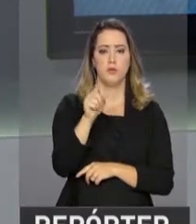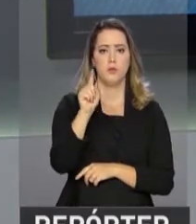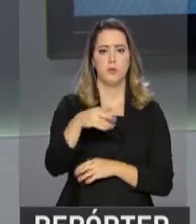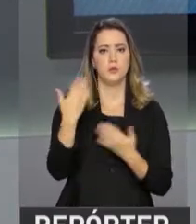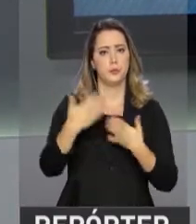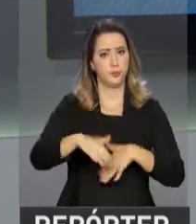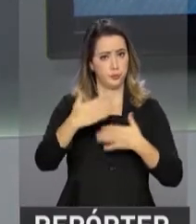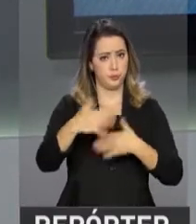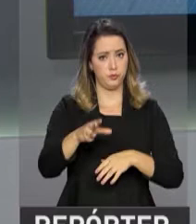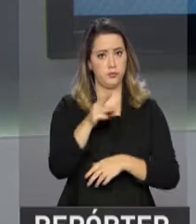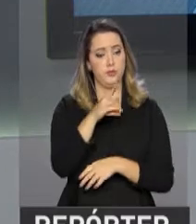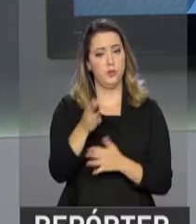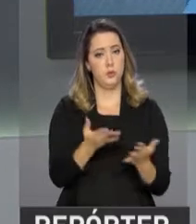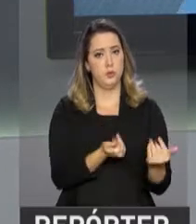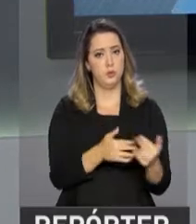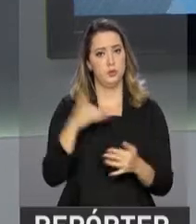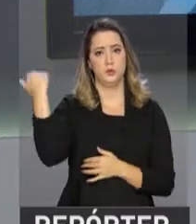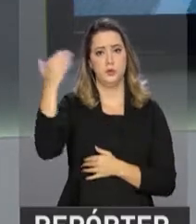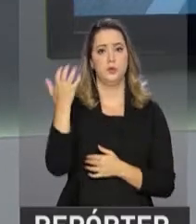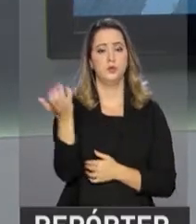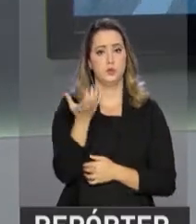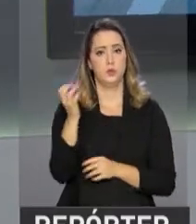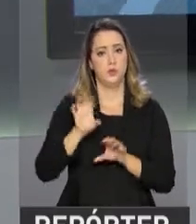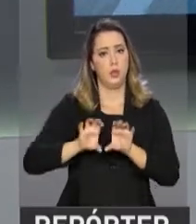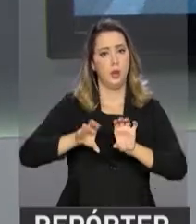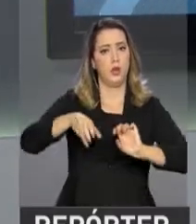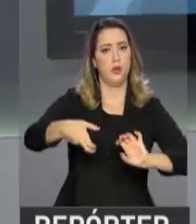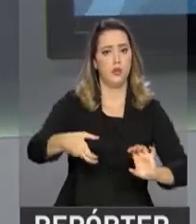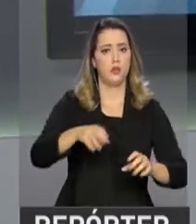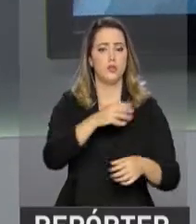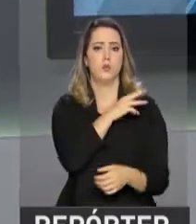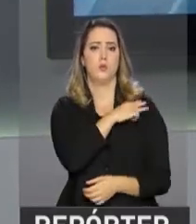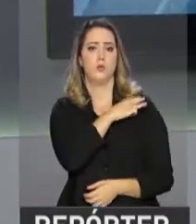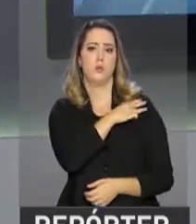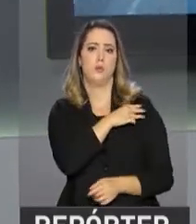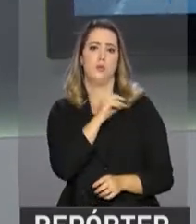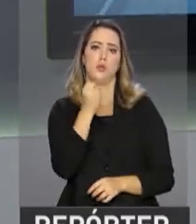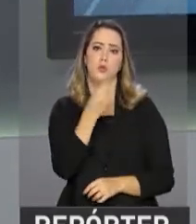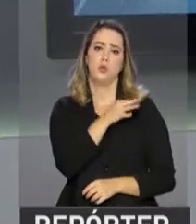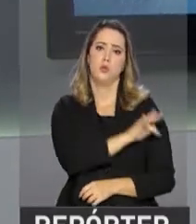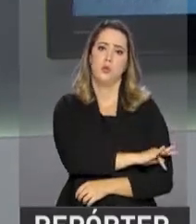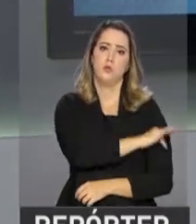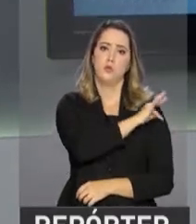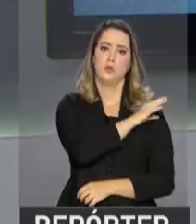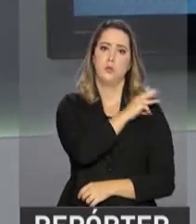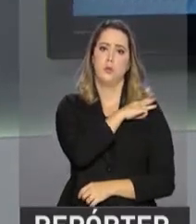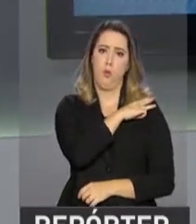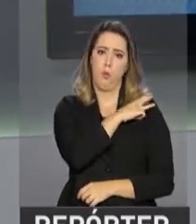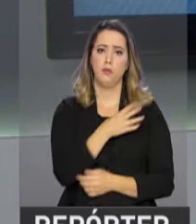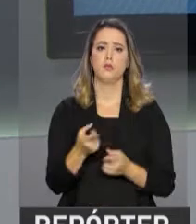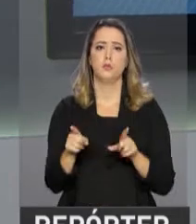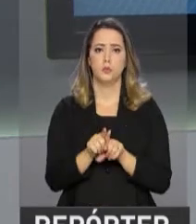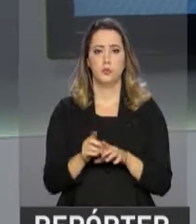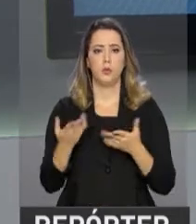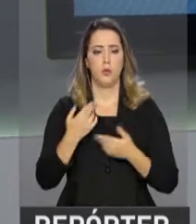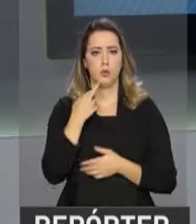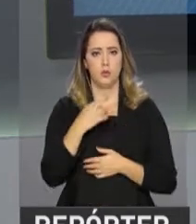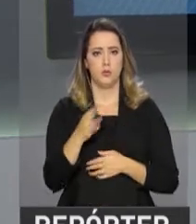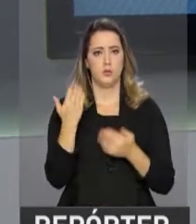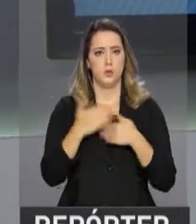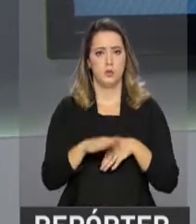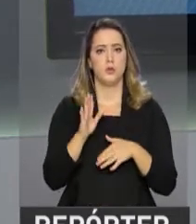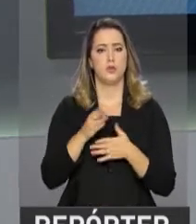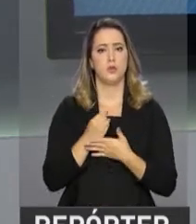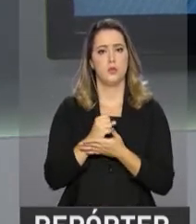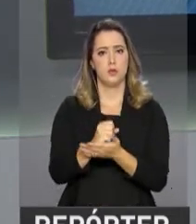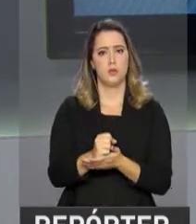para jovens e adultos que querem a certificação do ensino médio ou do ensino fundamental. O gabarito das provas deste ano já está